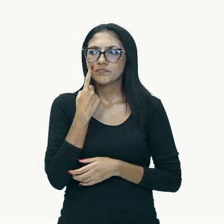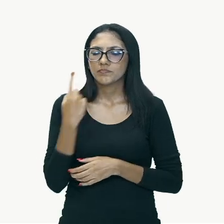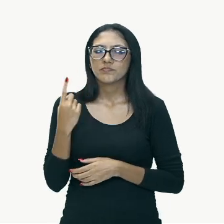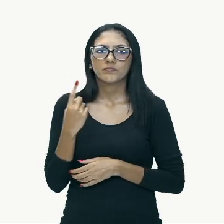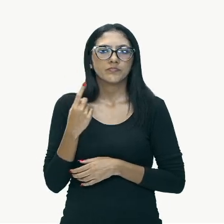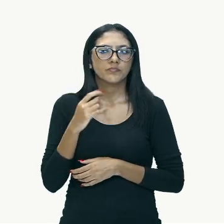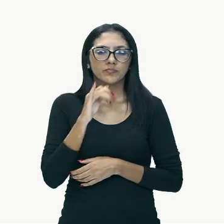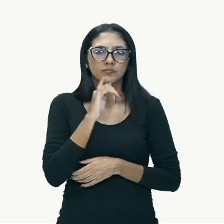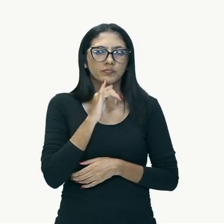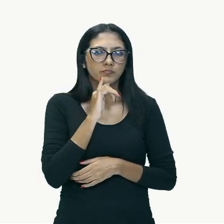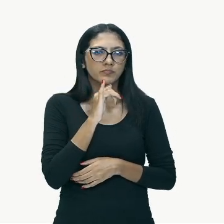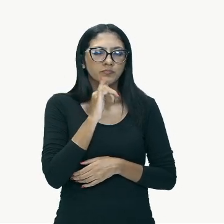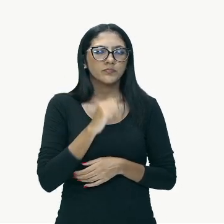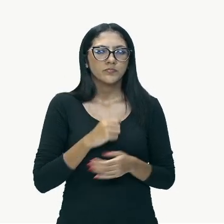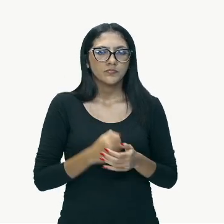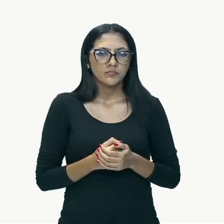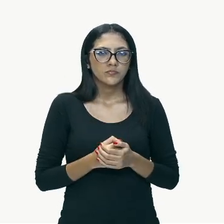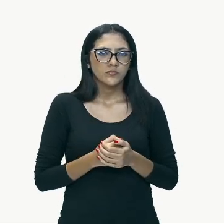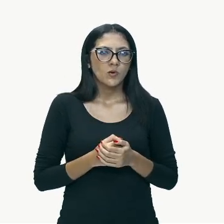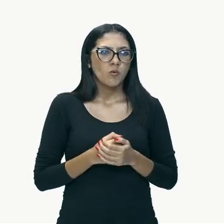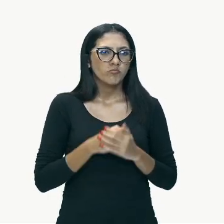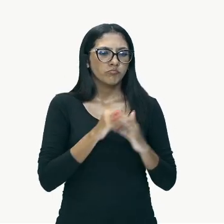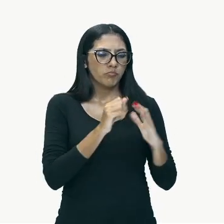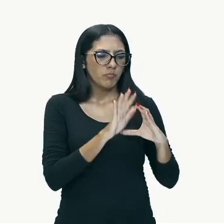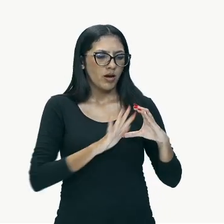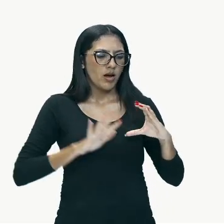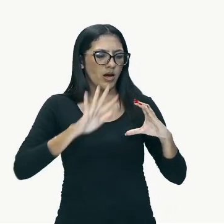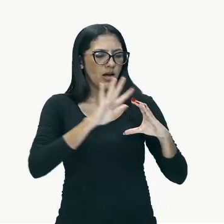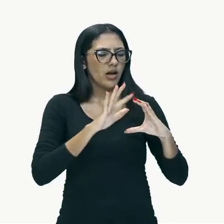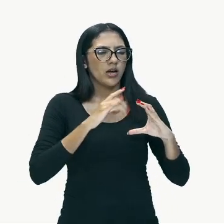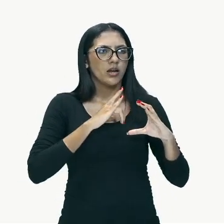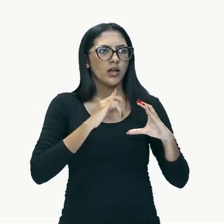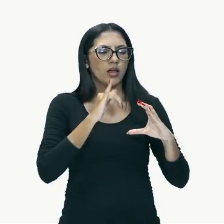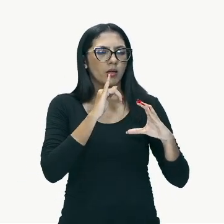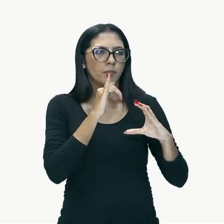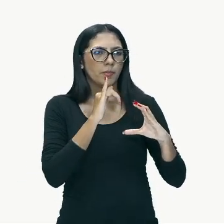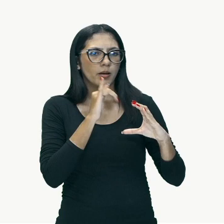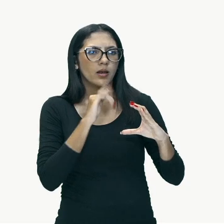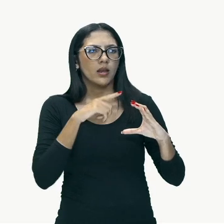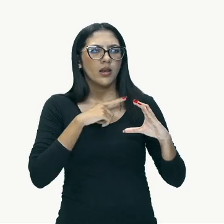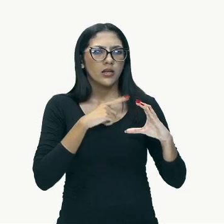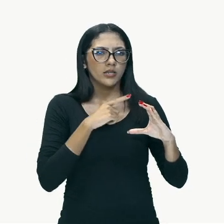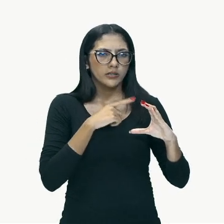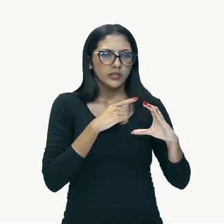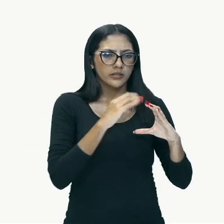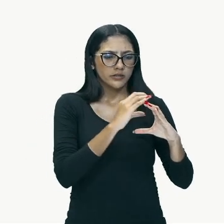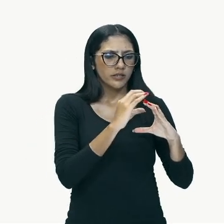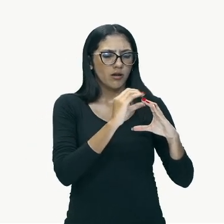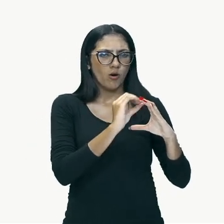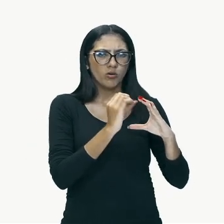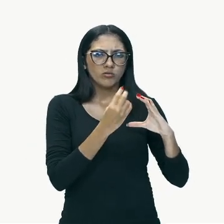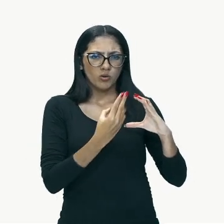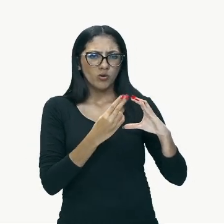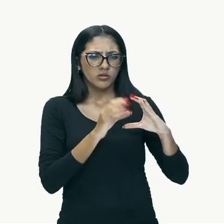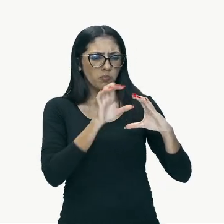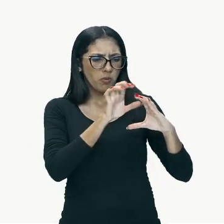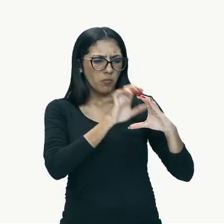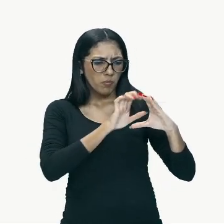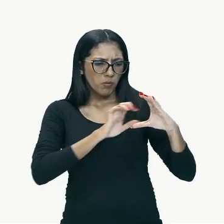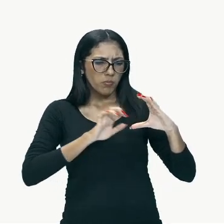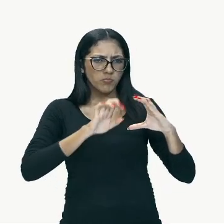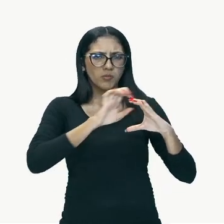onde eu tinha CO2, CO2, CO2, CO2, ou